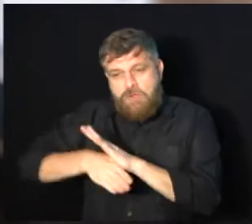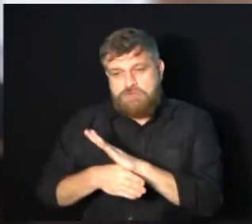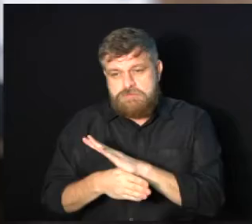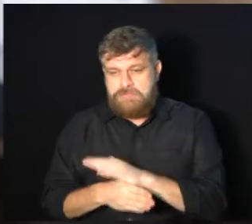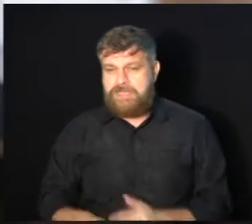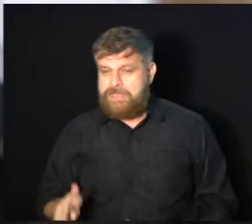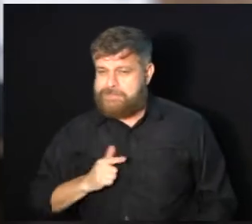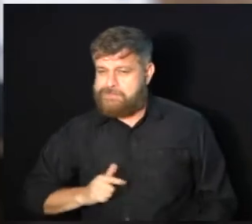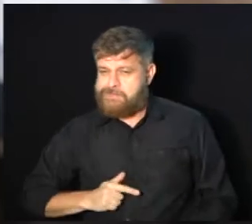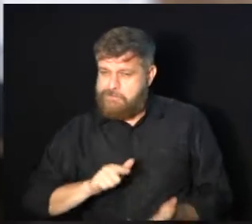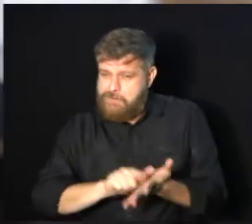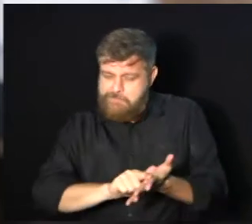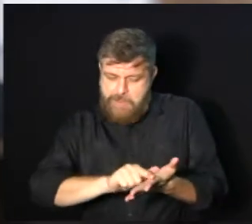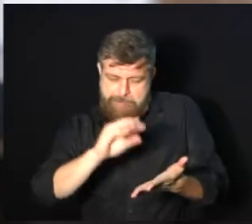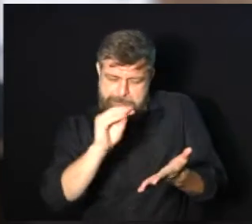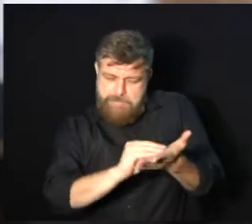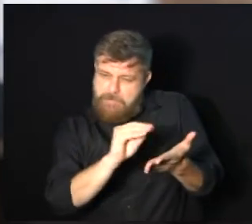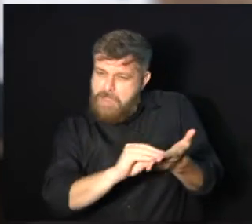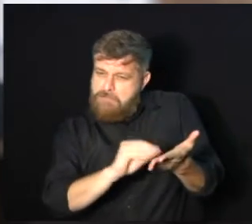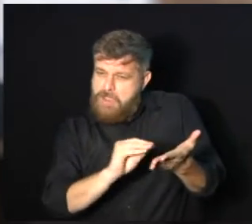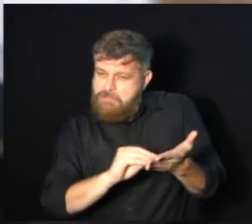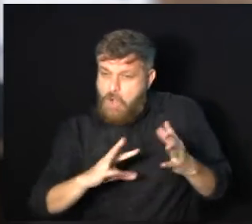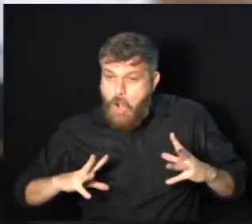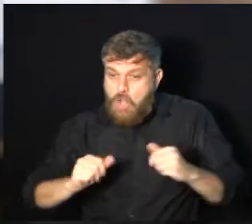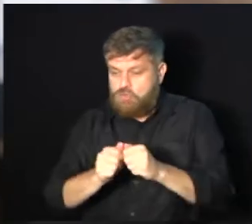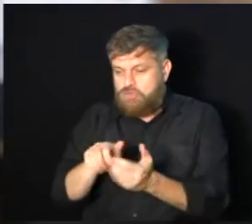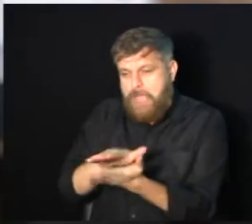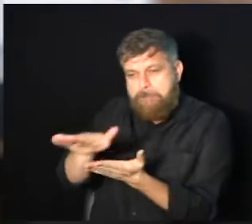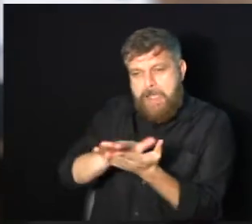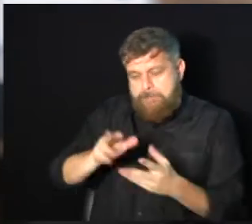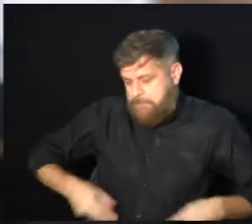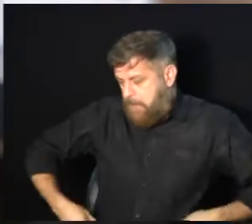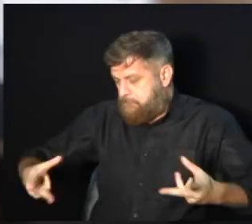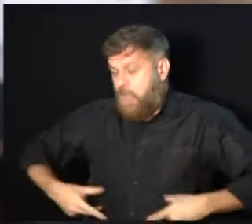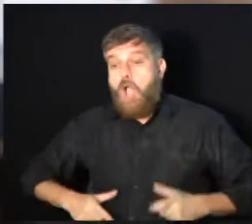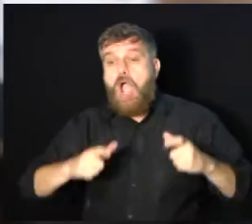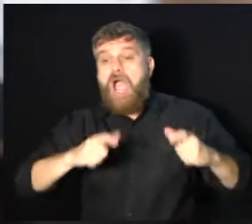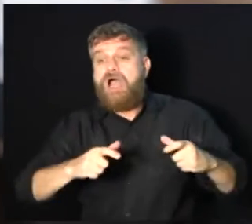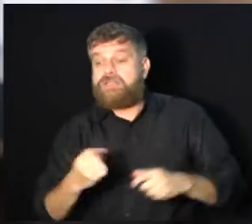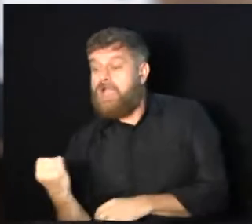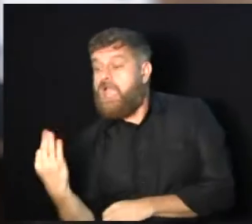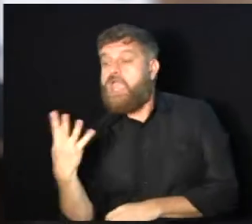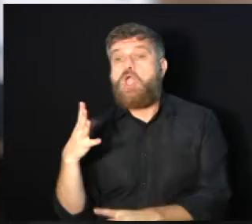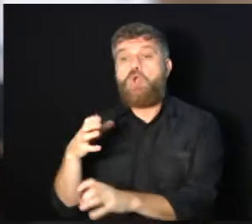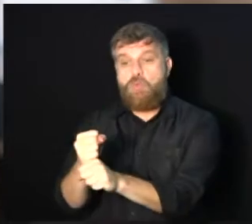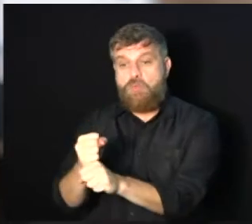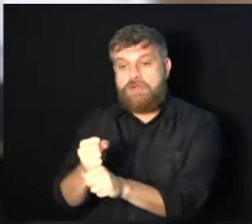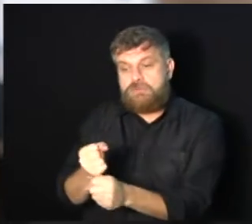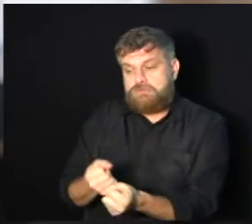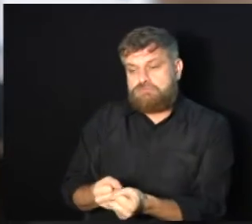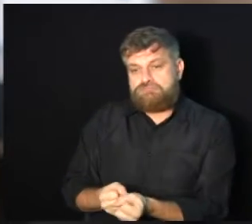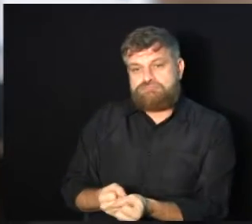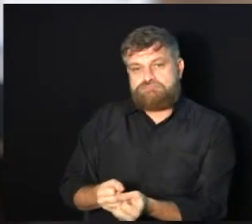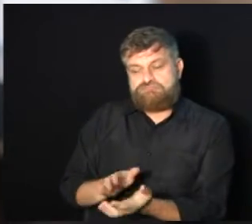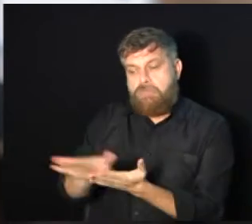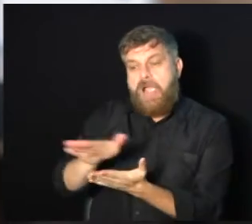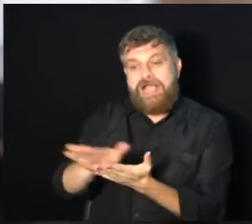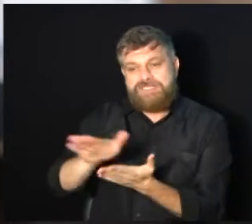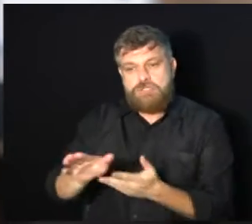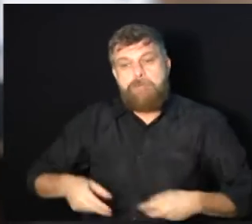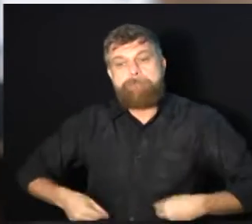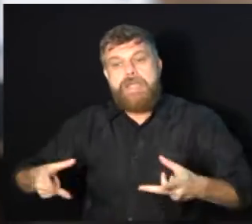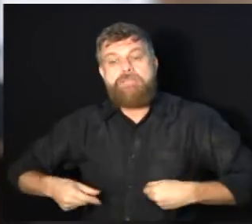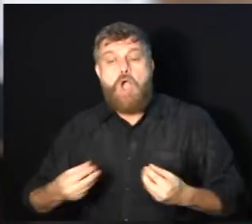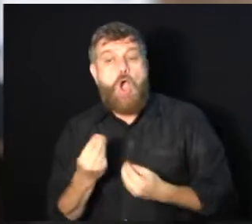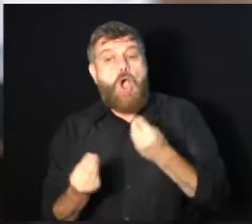anotar tudo o que gasta, onde gasta e o quanto gasta. Para isso, você